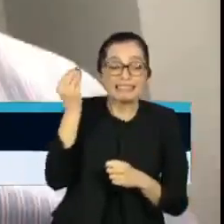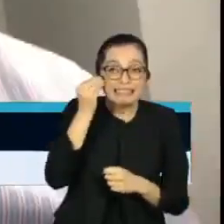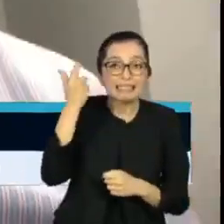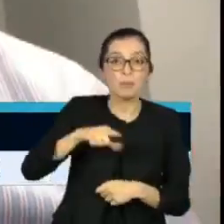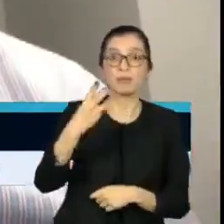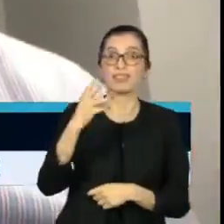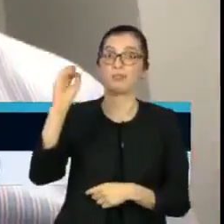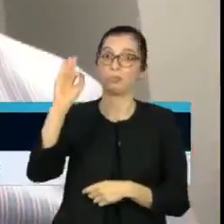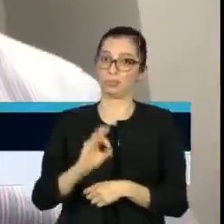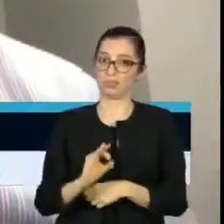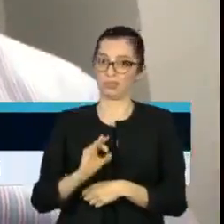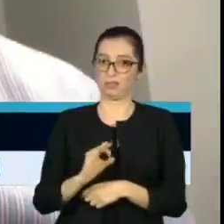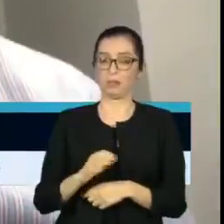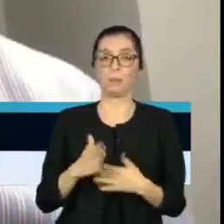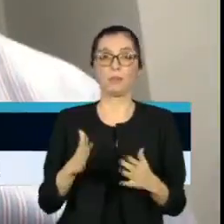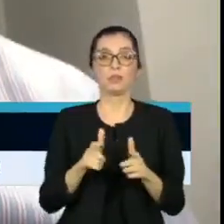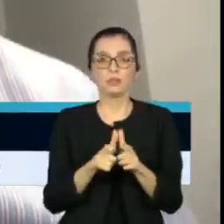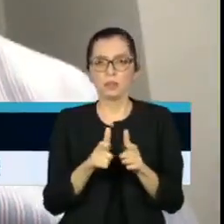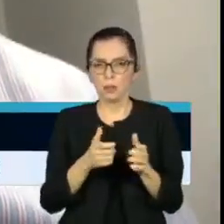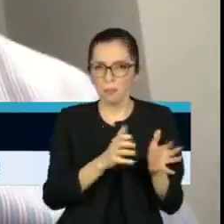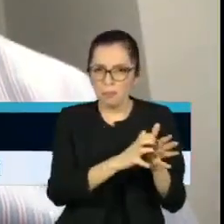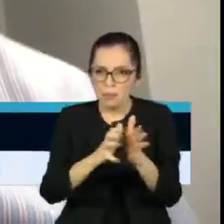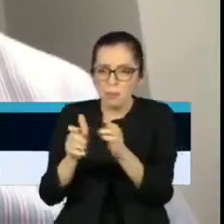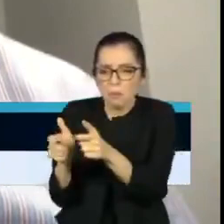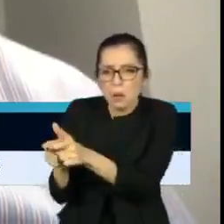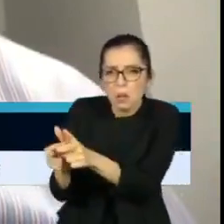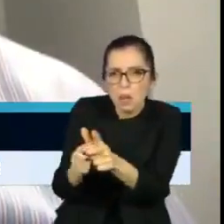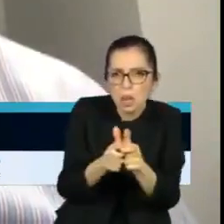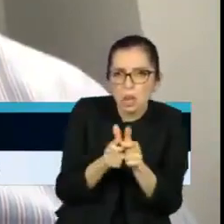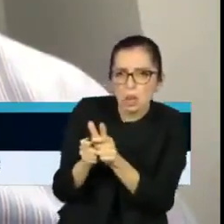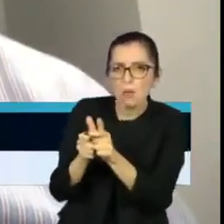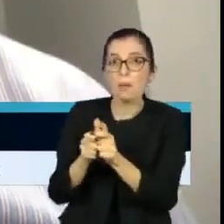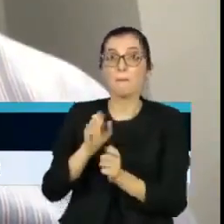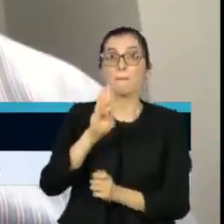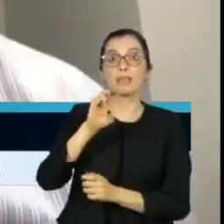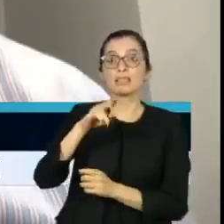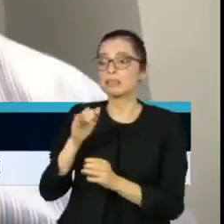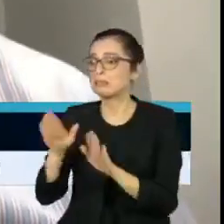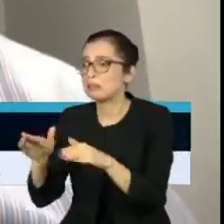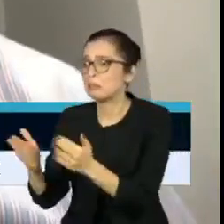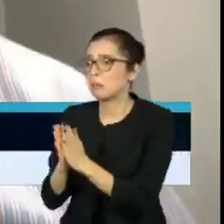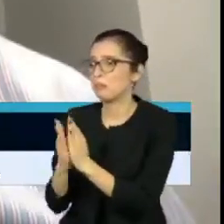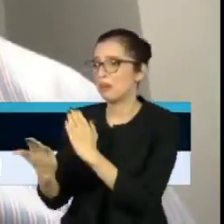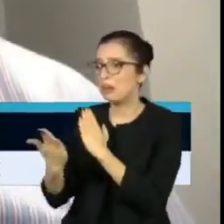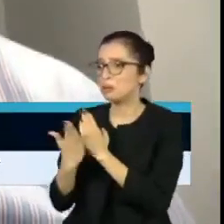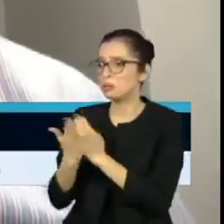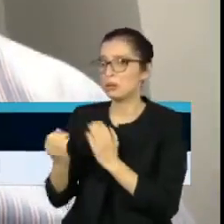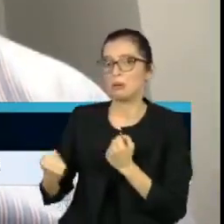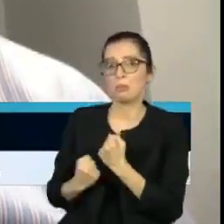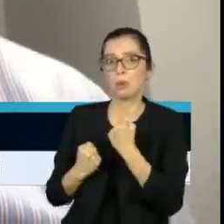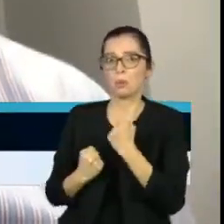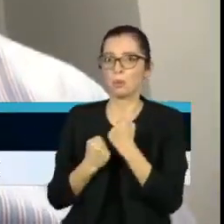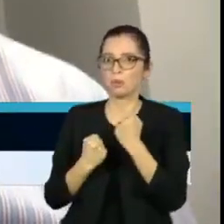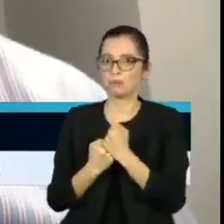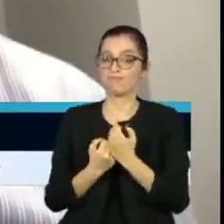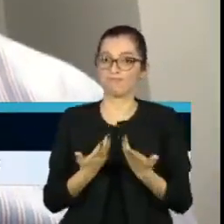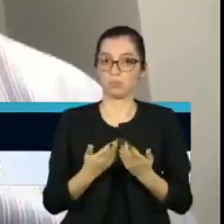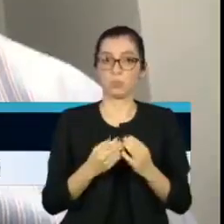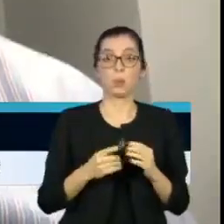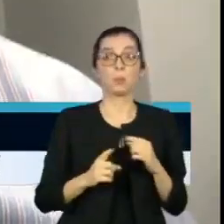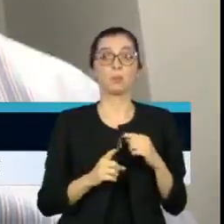menores. Eu gostaria de dar uma manchete definitiva sobre as eleições israelenses desta terça-feira. Impossível